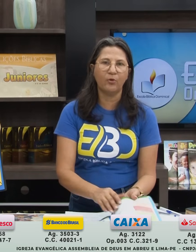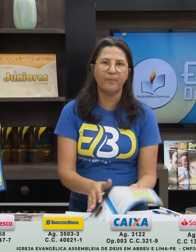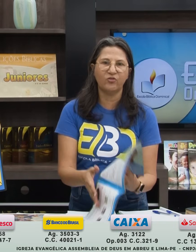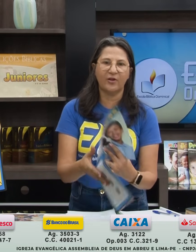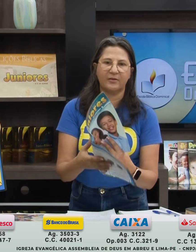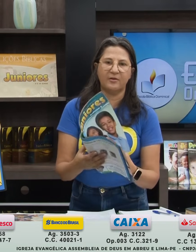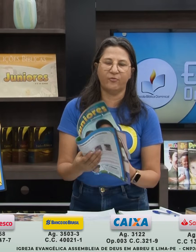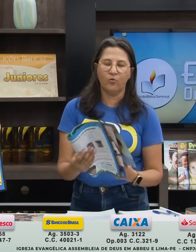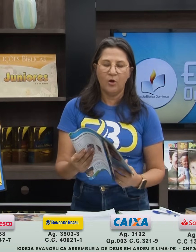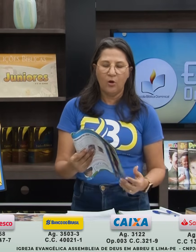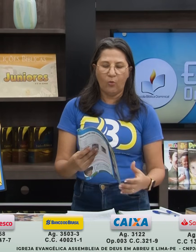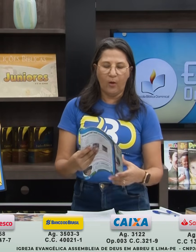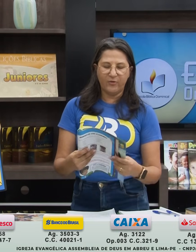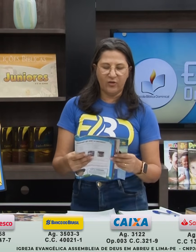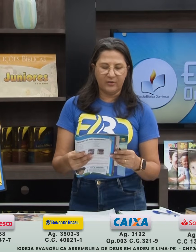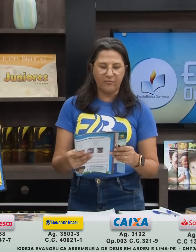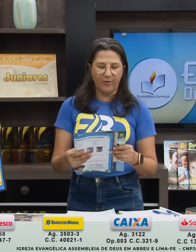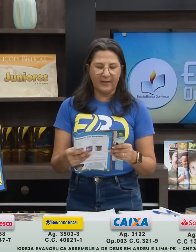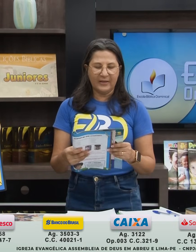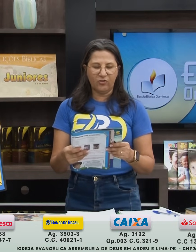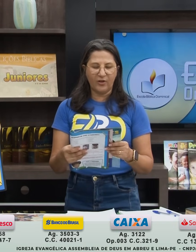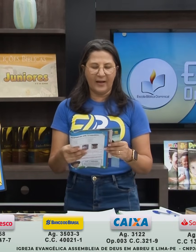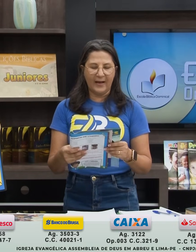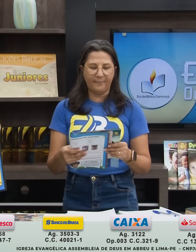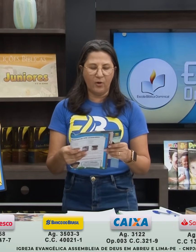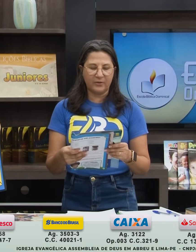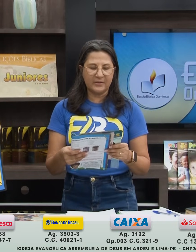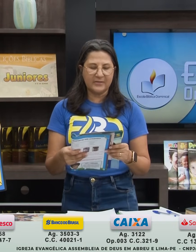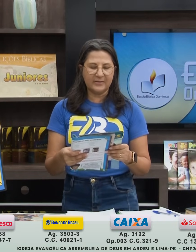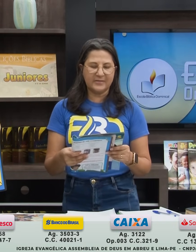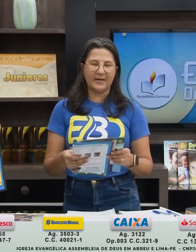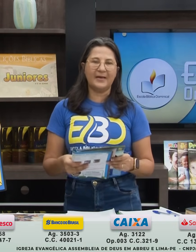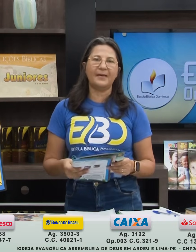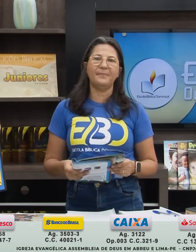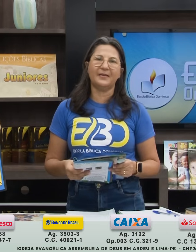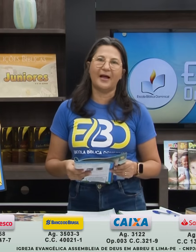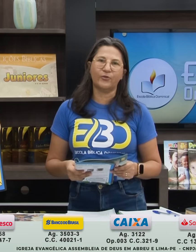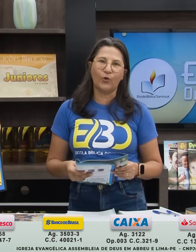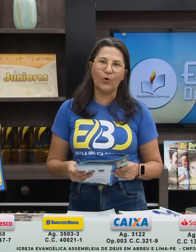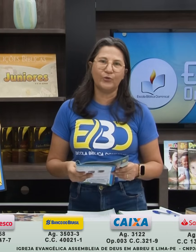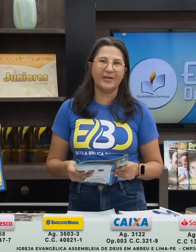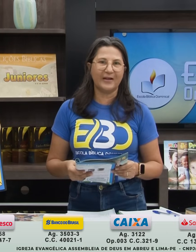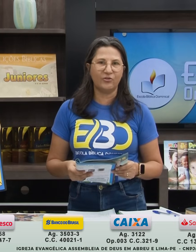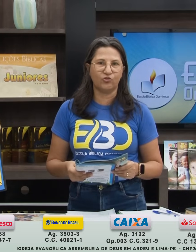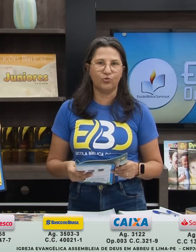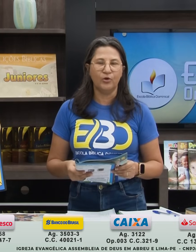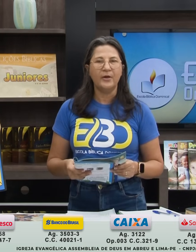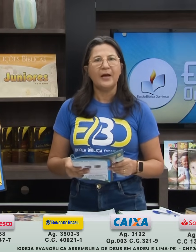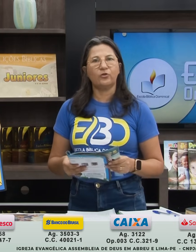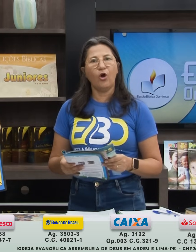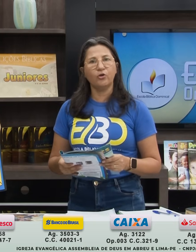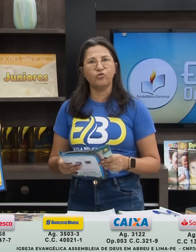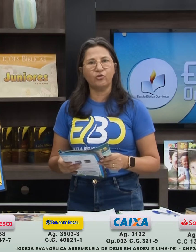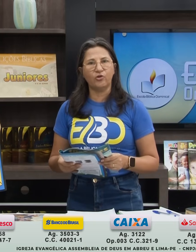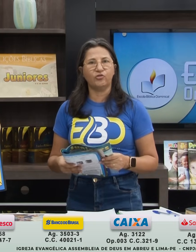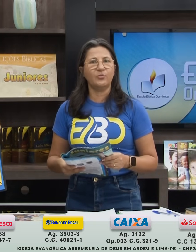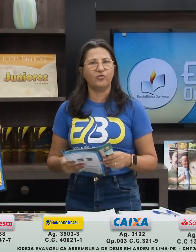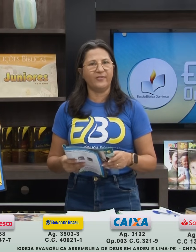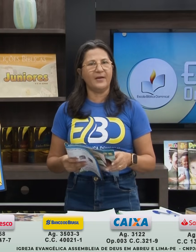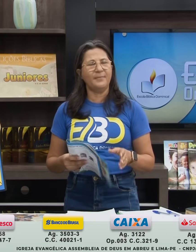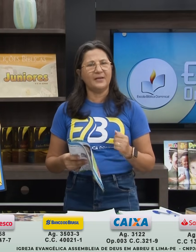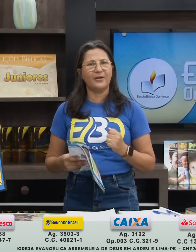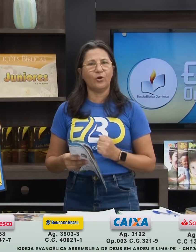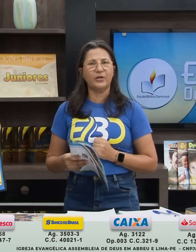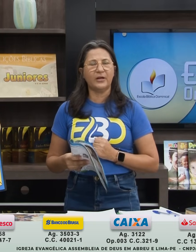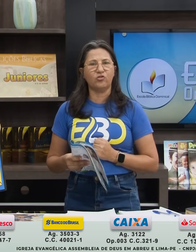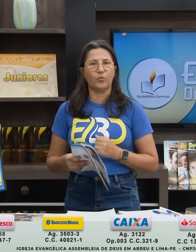ela tem por objetivo o objetivo é destacar a importância de ser imitador de Cristo Todos nós temos